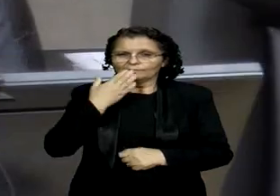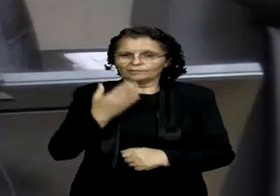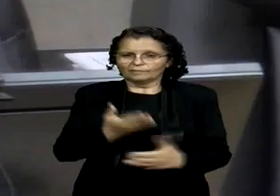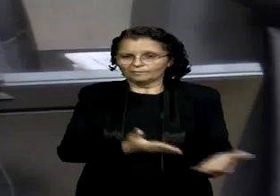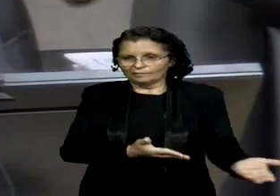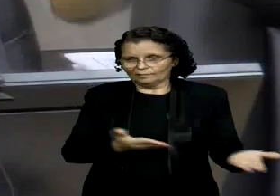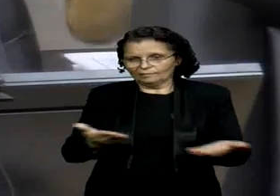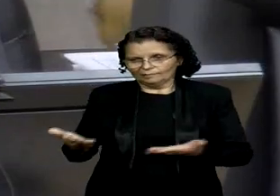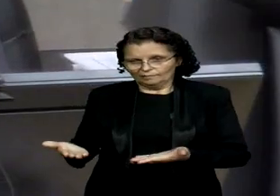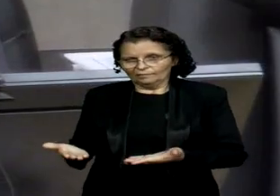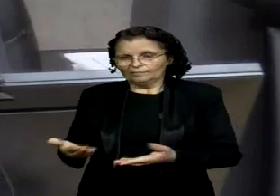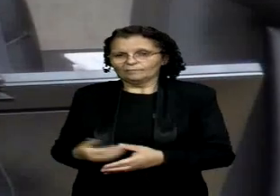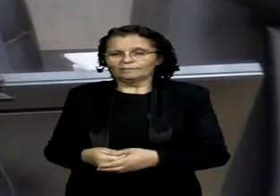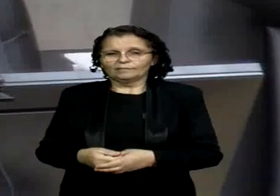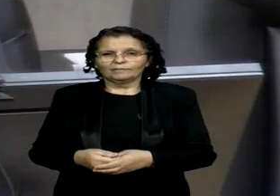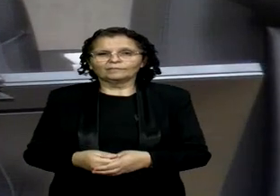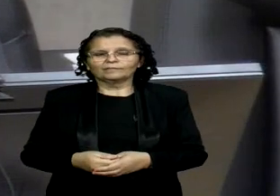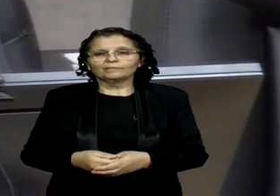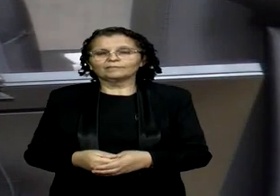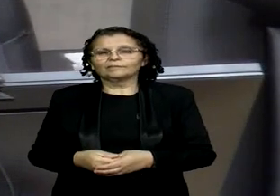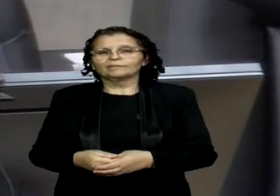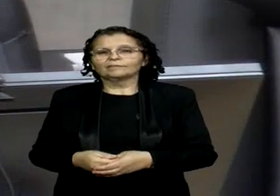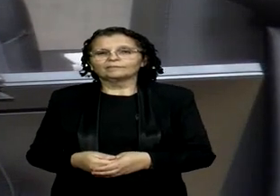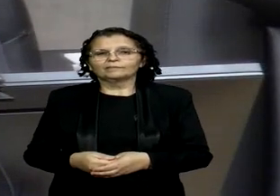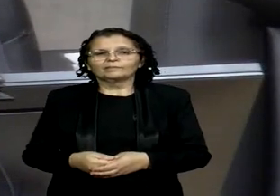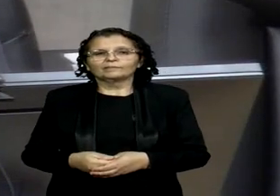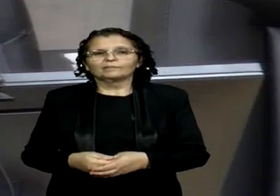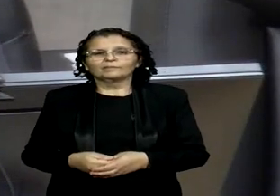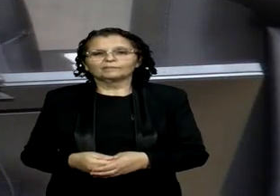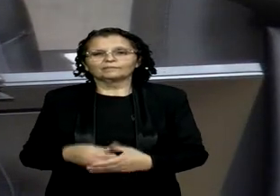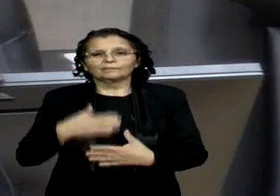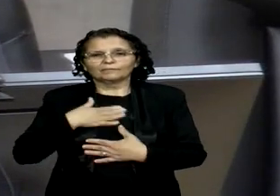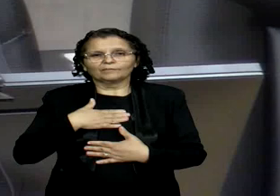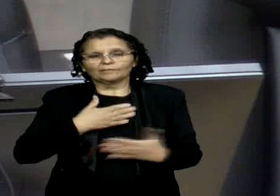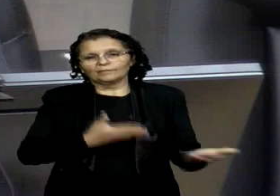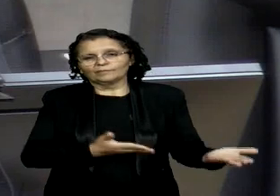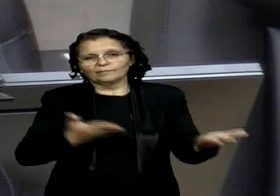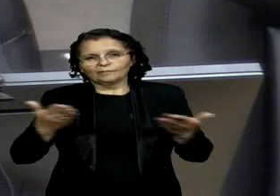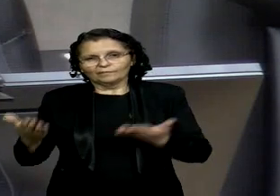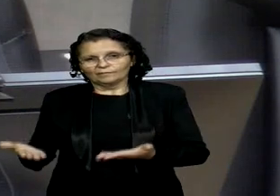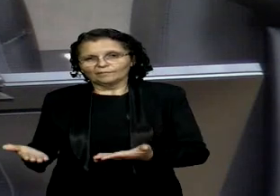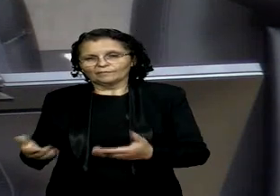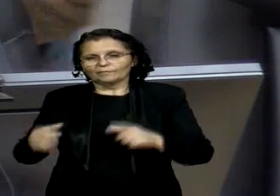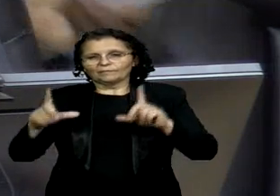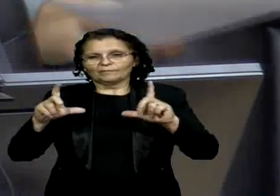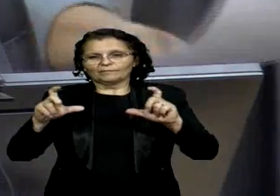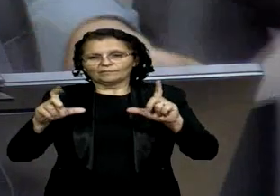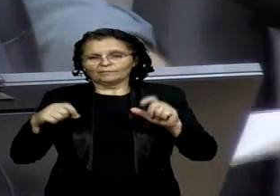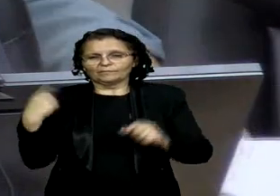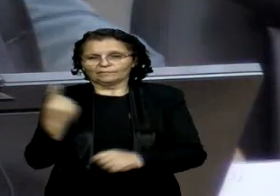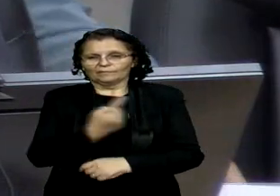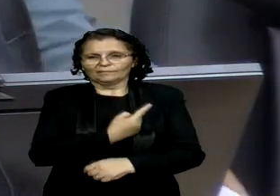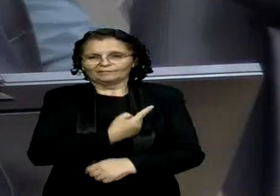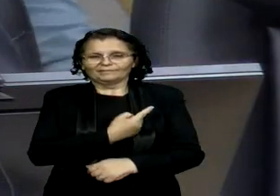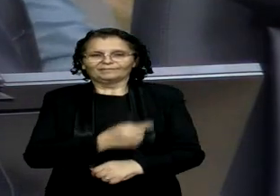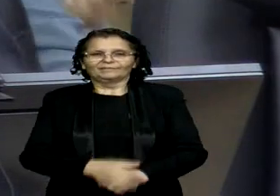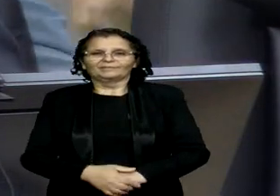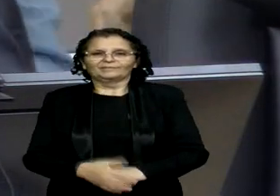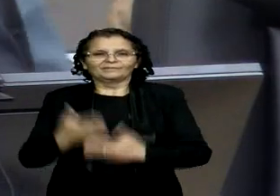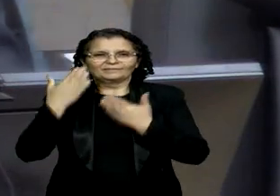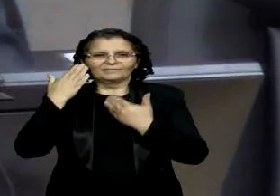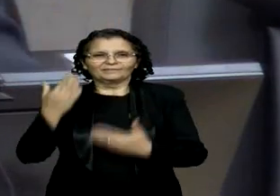Excelência mesma faça o convite. Queridos, por favor, venham tirar foto com a gente.